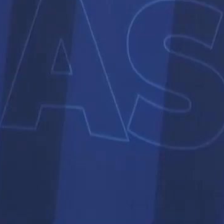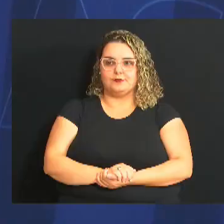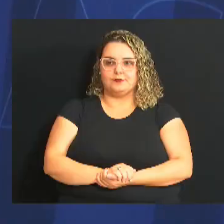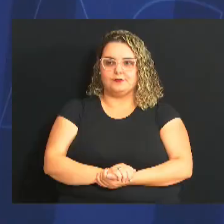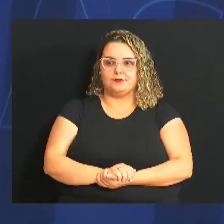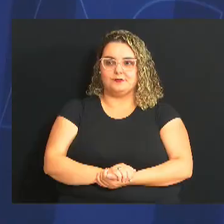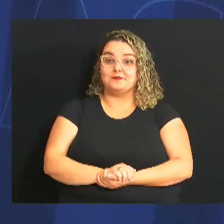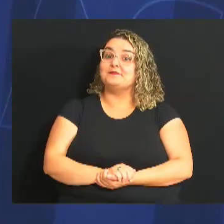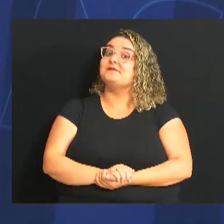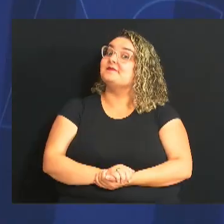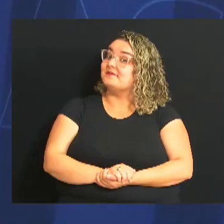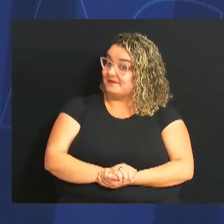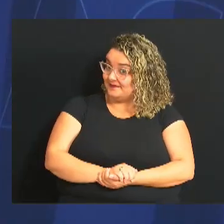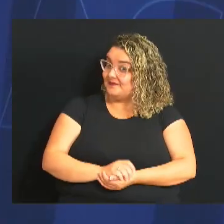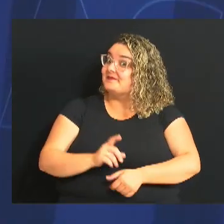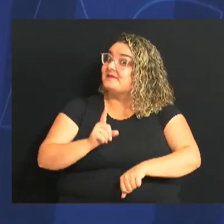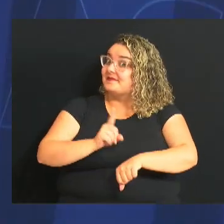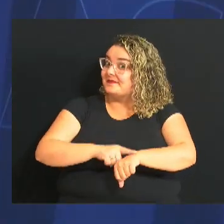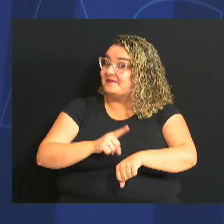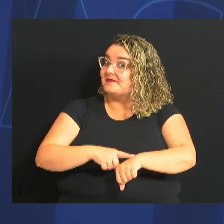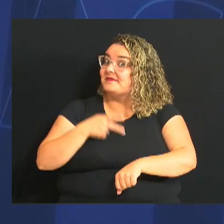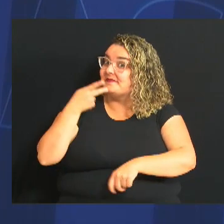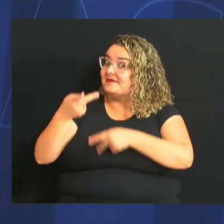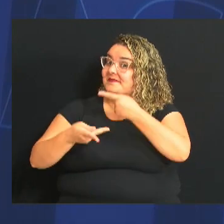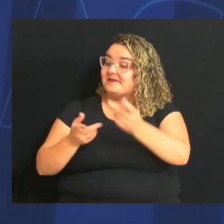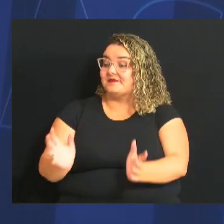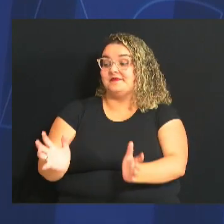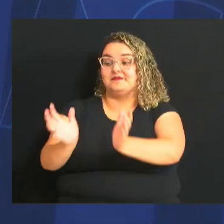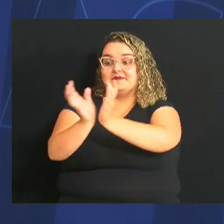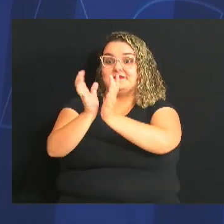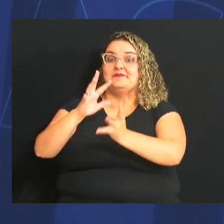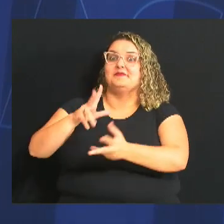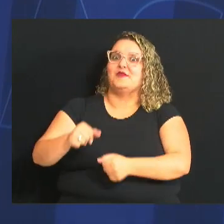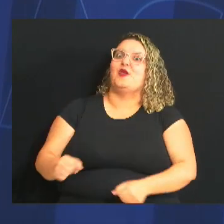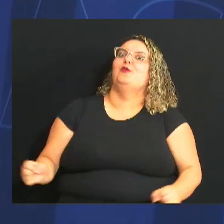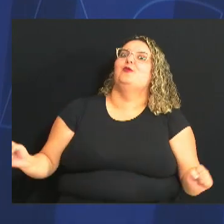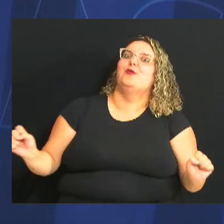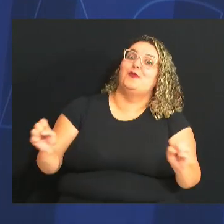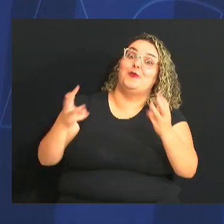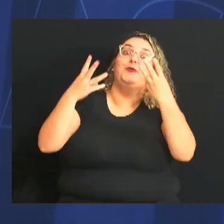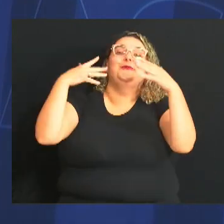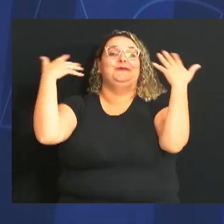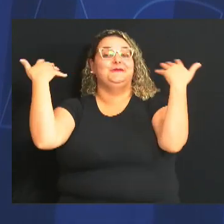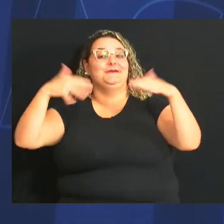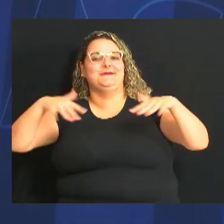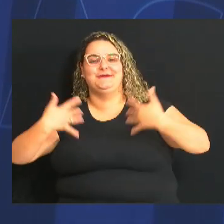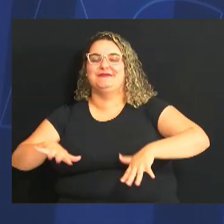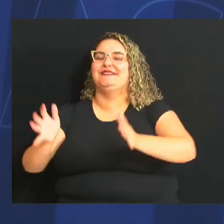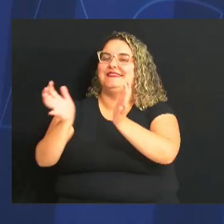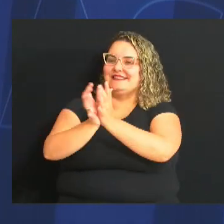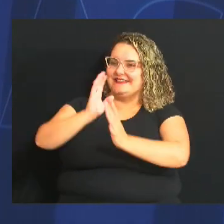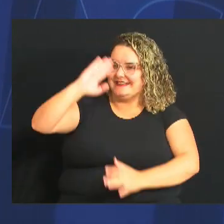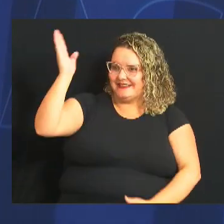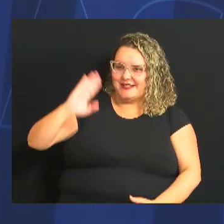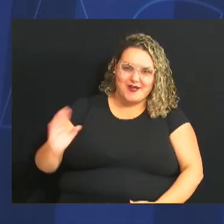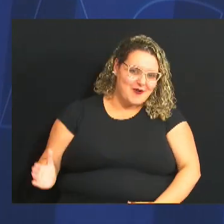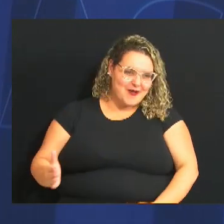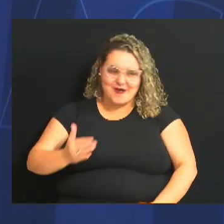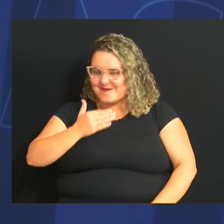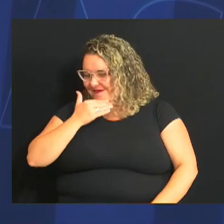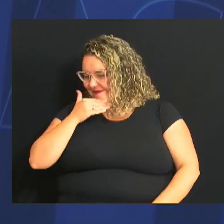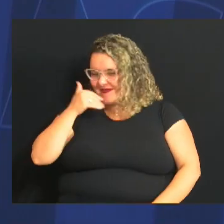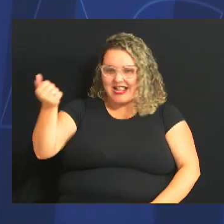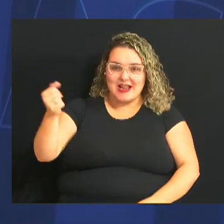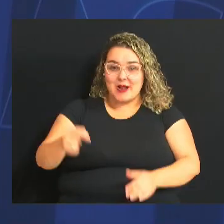Hora de falarmos sobre Copa do Mundo. E que show ontem, hein? Da seleção brasileira, fez o melhor primeiro tempo